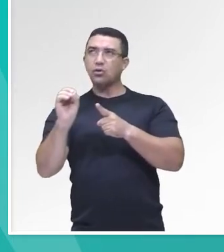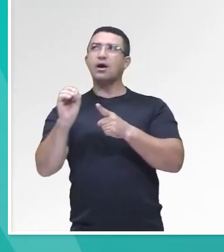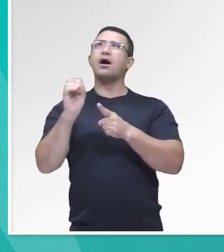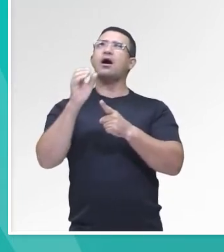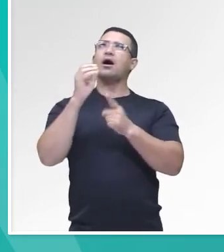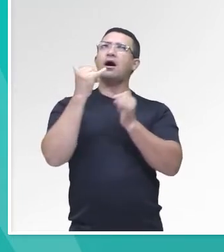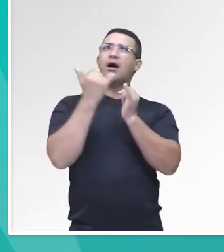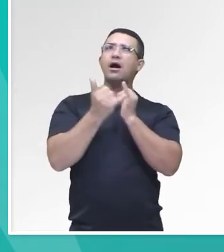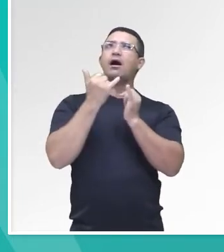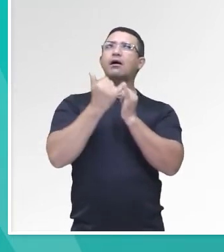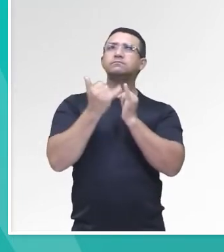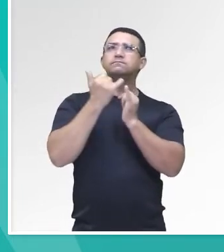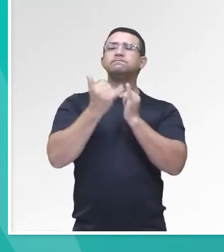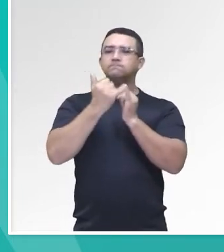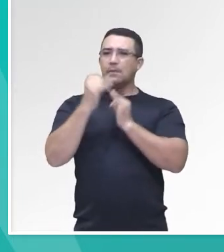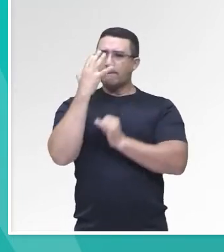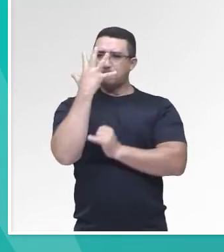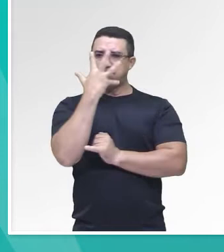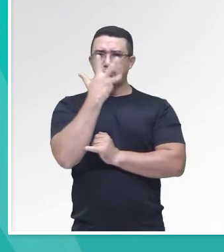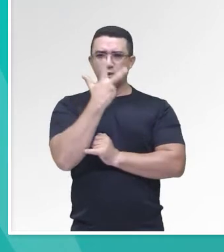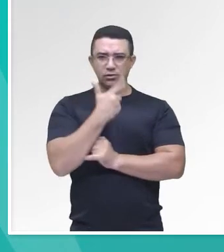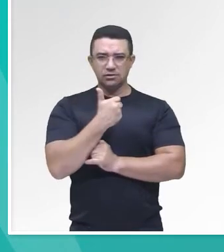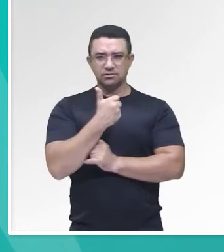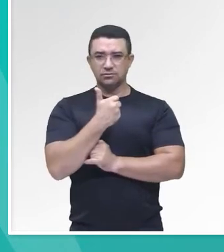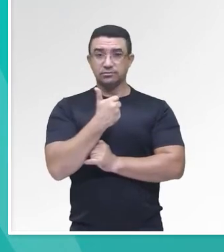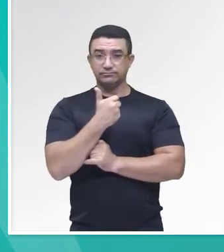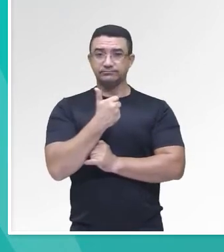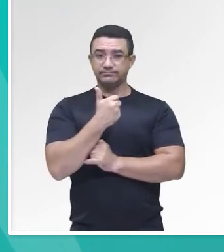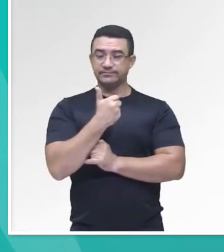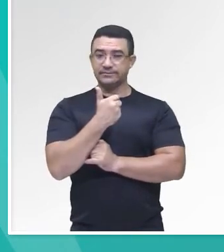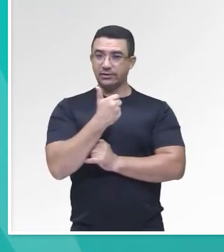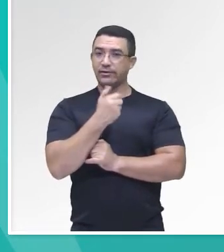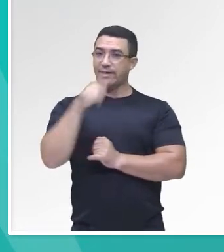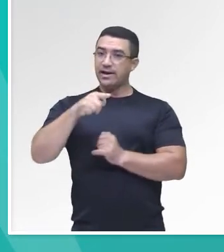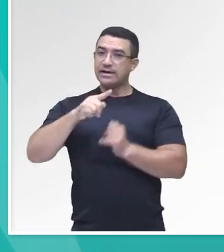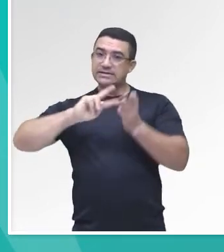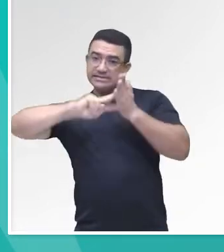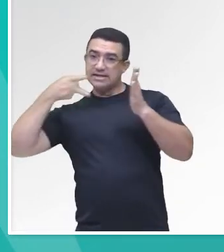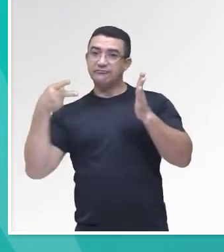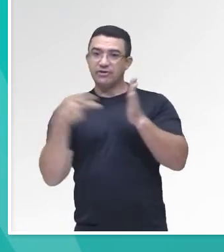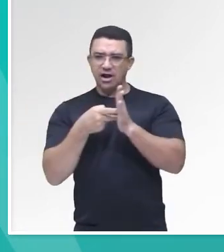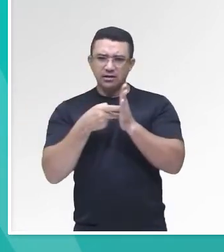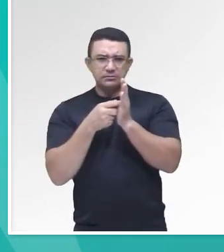figurado, tá? Com o sentido figurado,